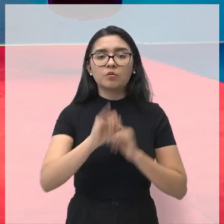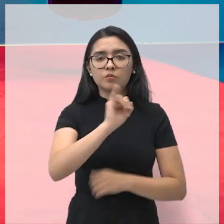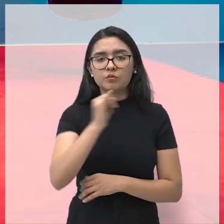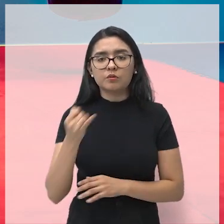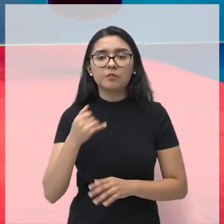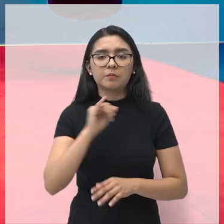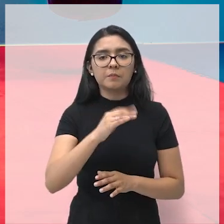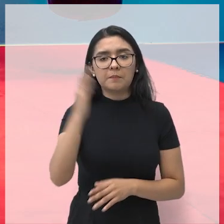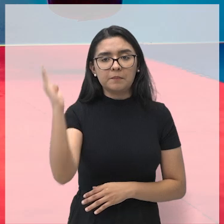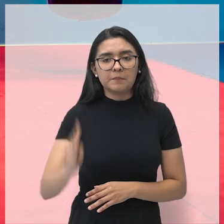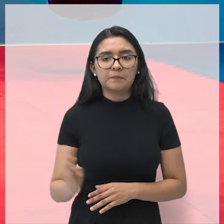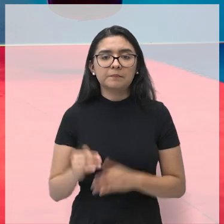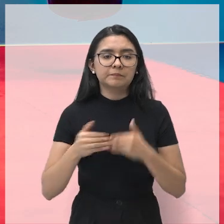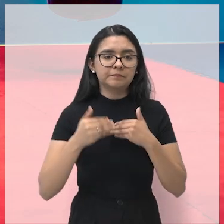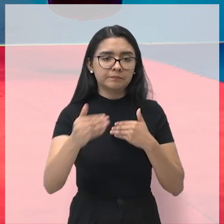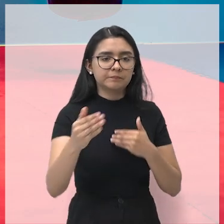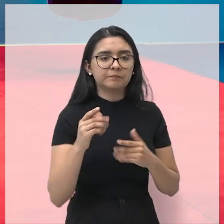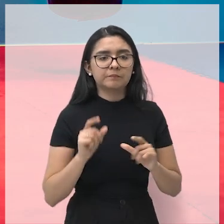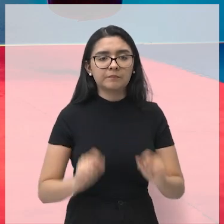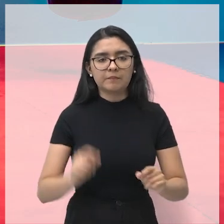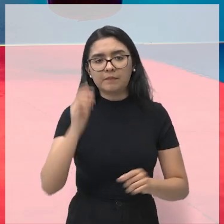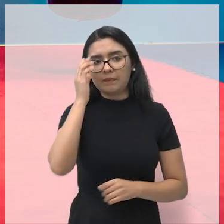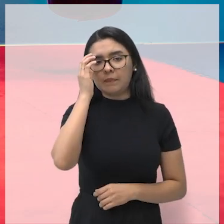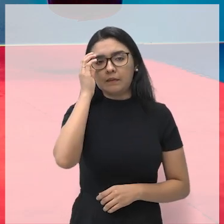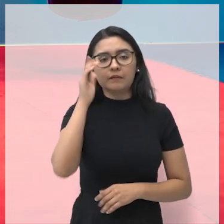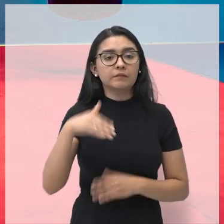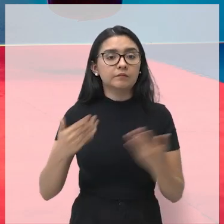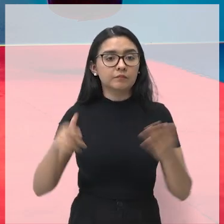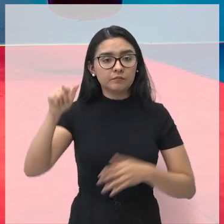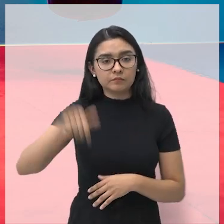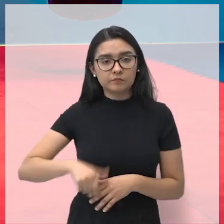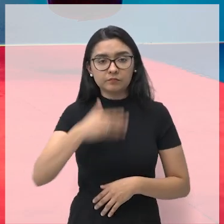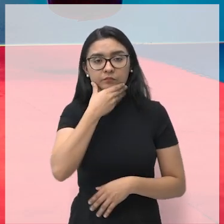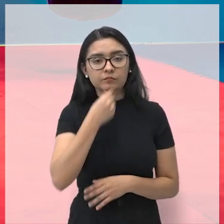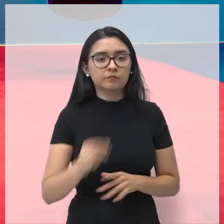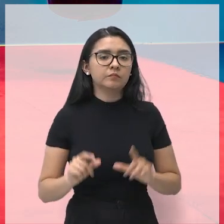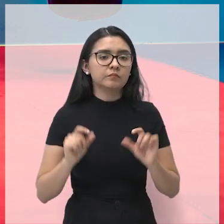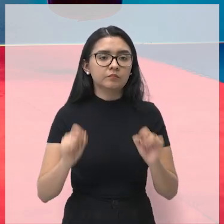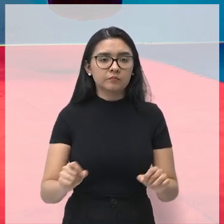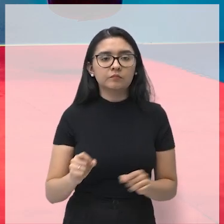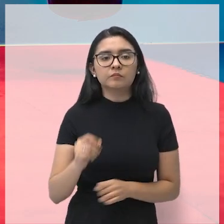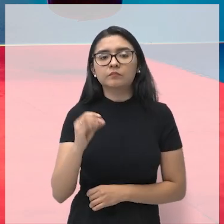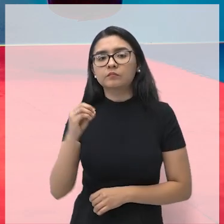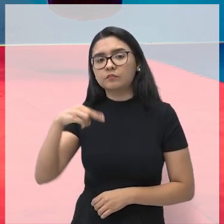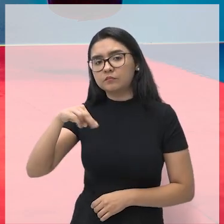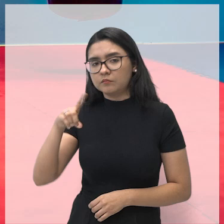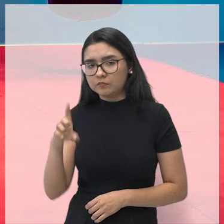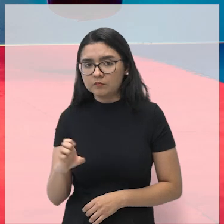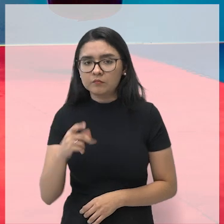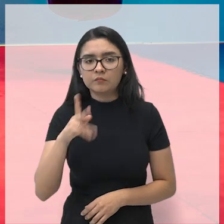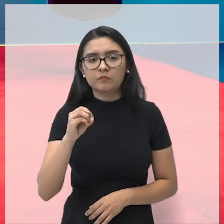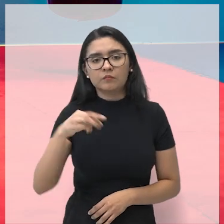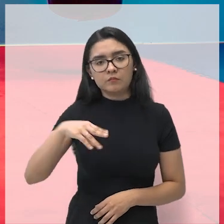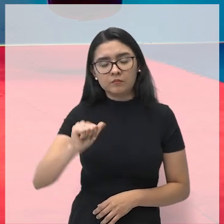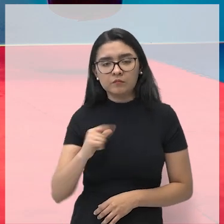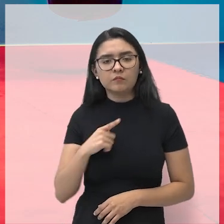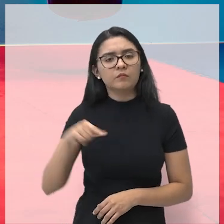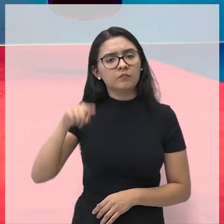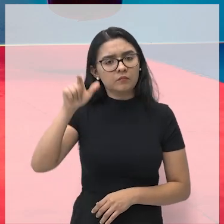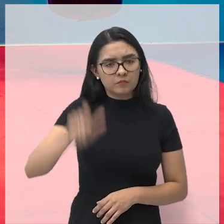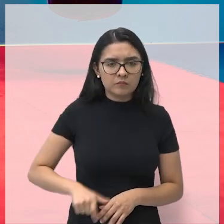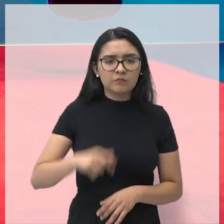Um pouquinho mais dessa história, o texto continua, olha só. Mitsuyo Maeda, ele era conhecido ali como Conde Koma, e ele foi um